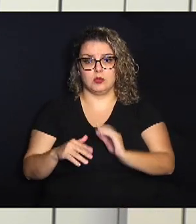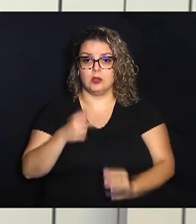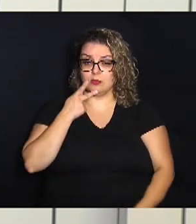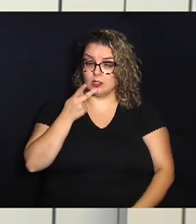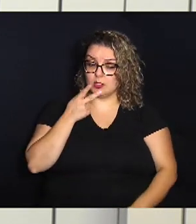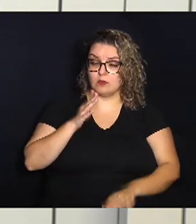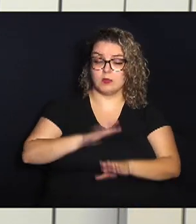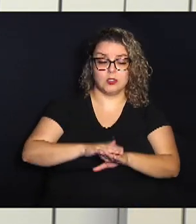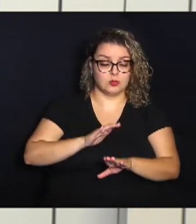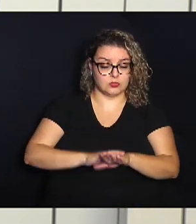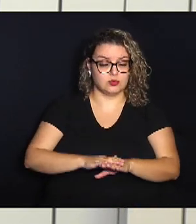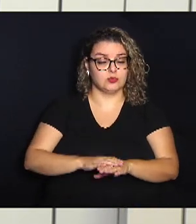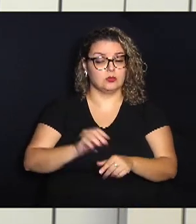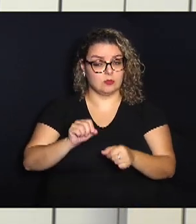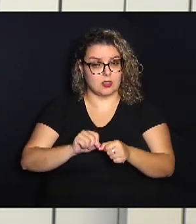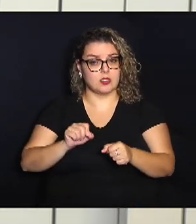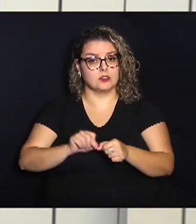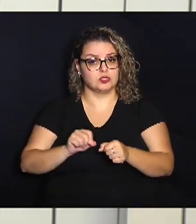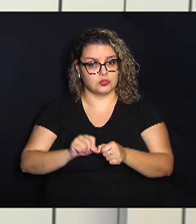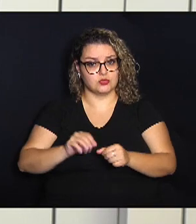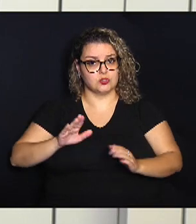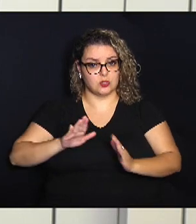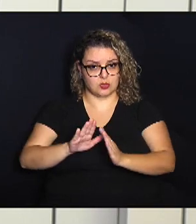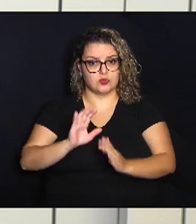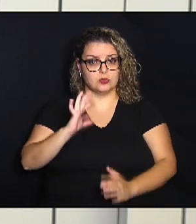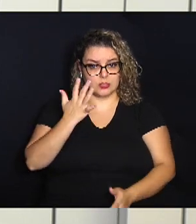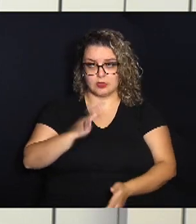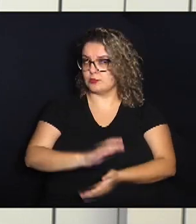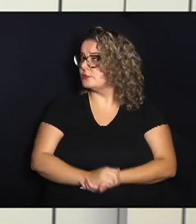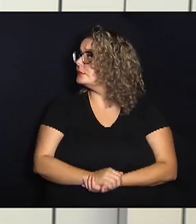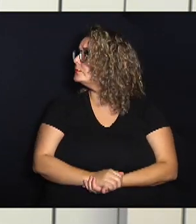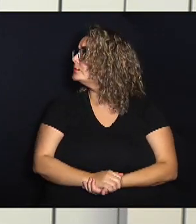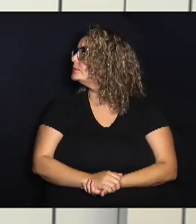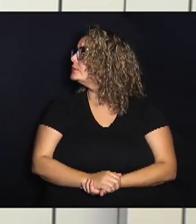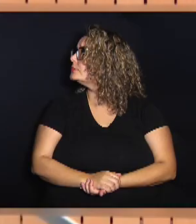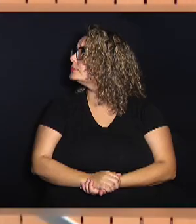que estão sendo tomadas diante do ocorrido.